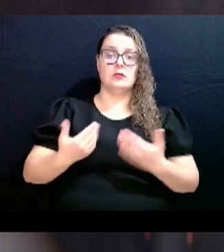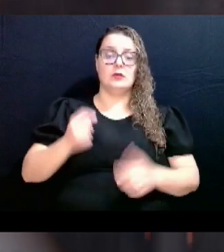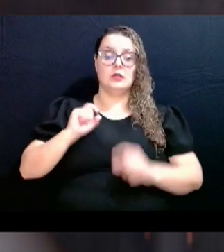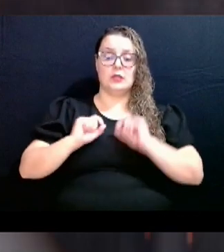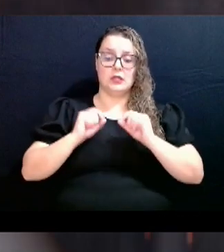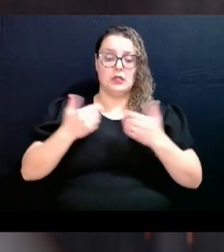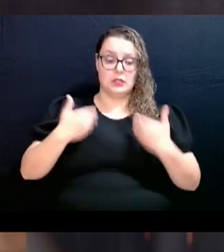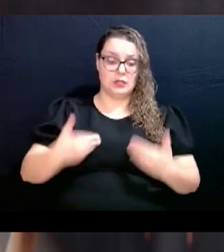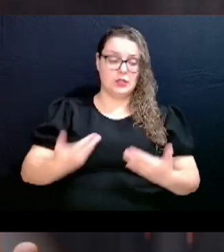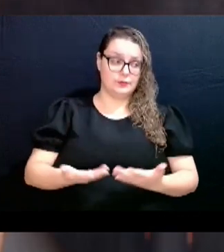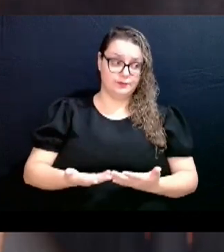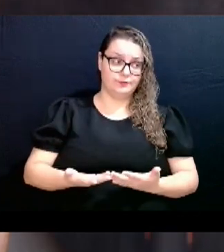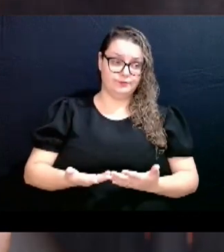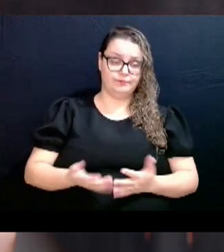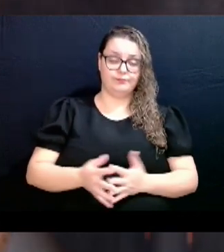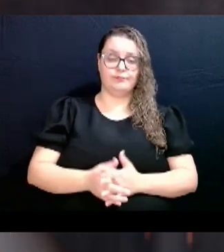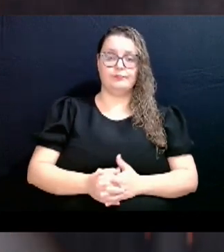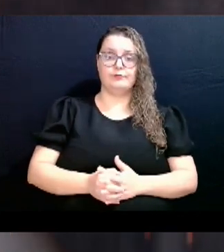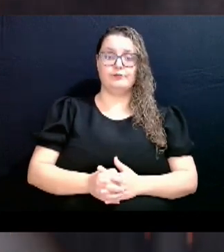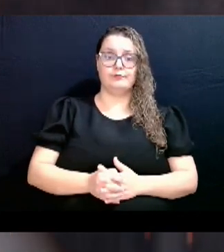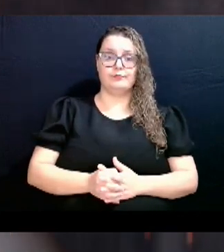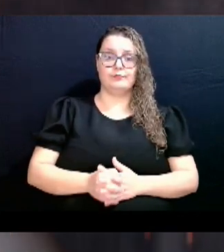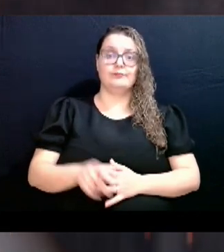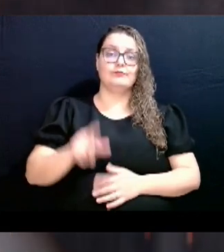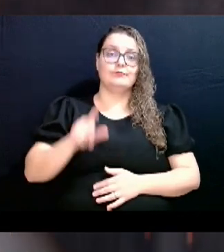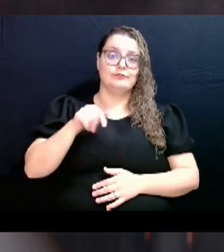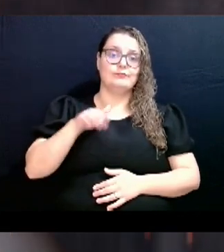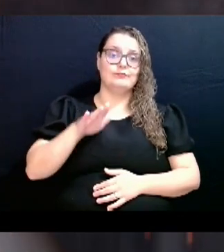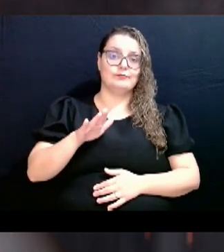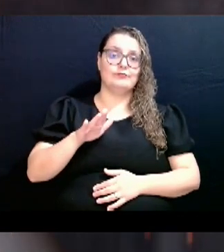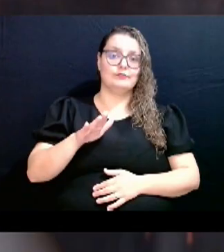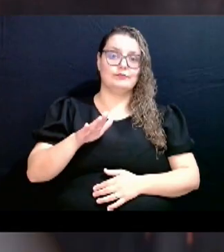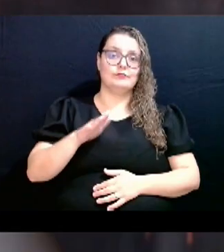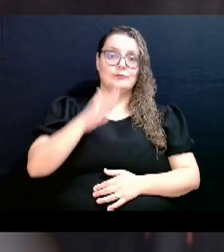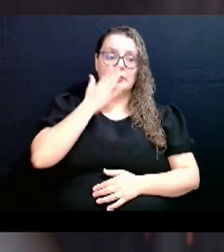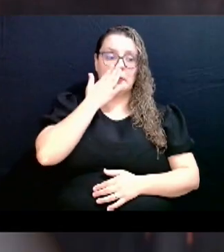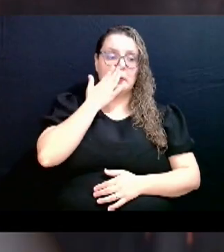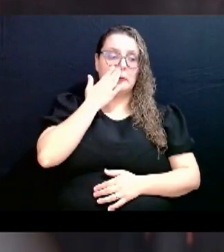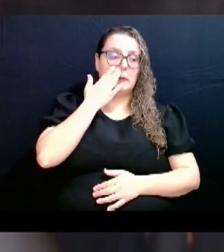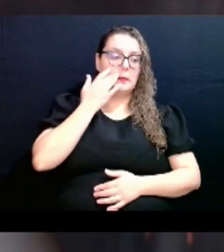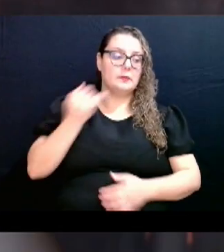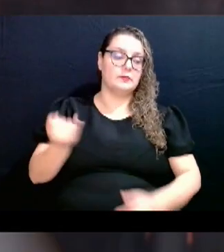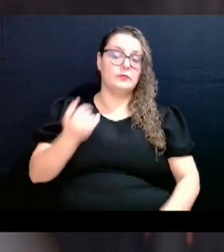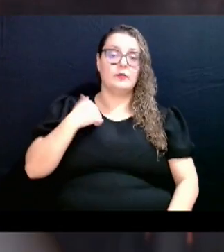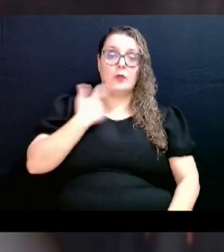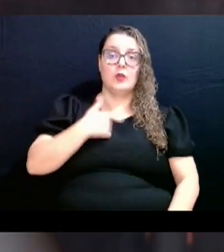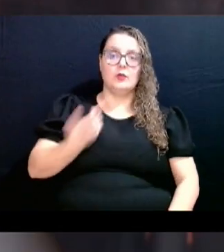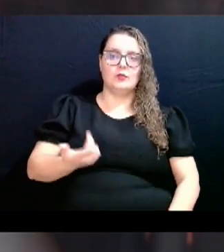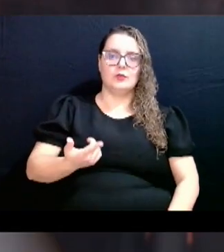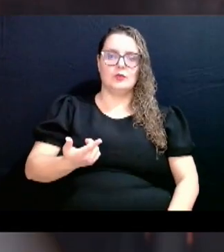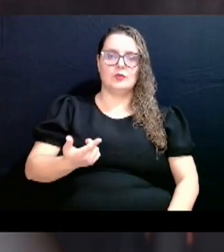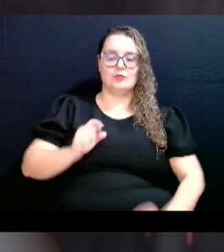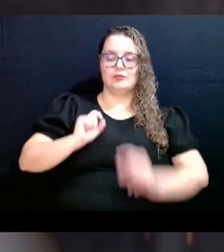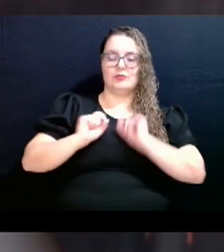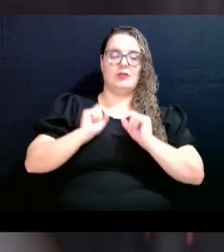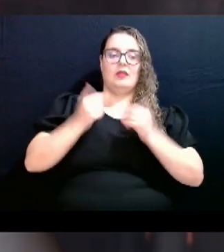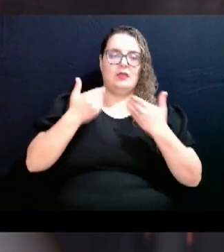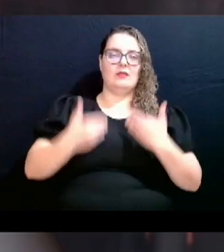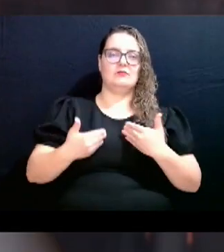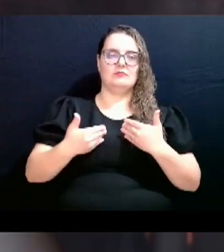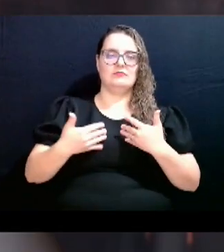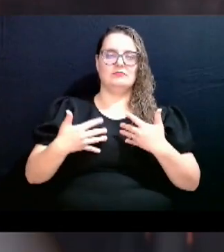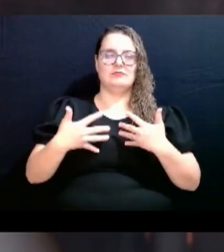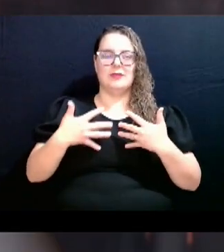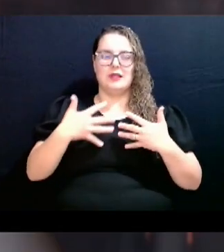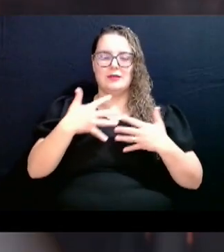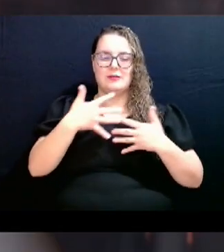Então, e é o que é mais importante, né? O nosso self. Então, pode ser que aí fica um pouco embaçado para essa criança,